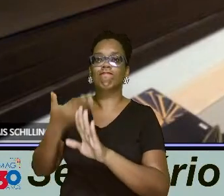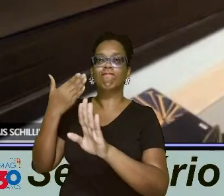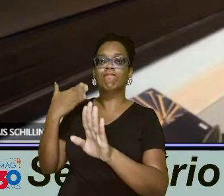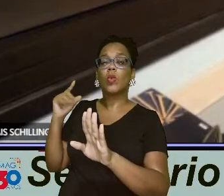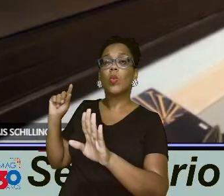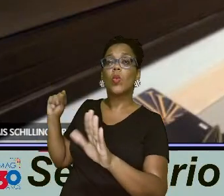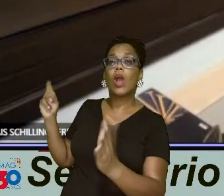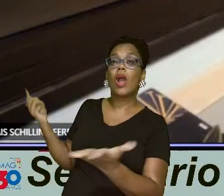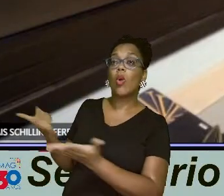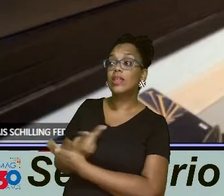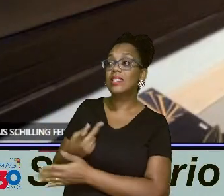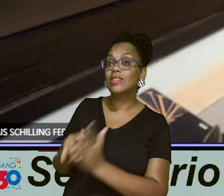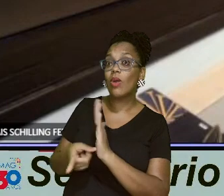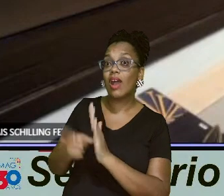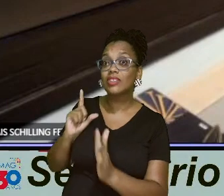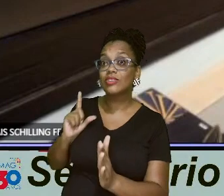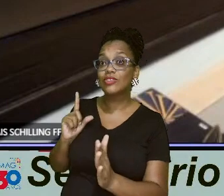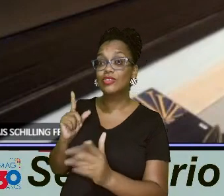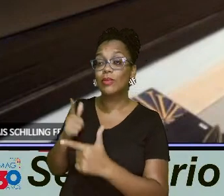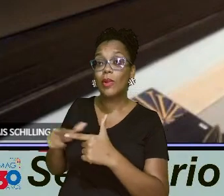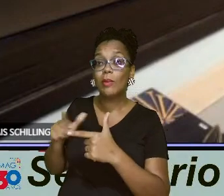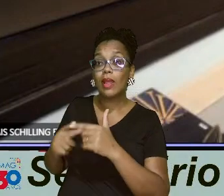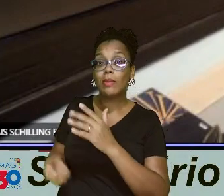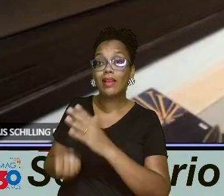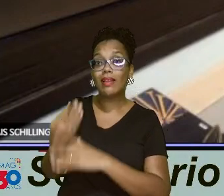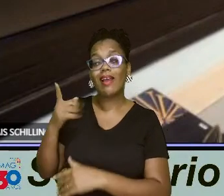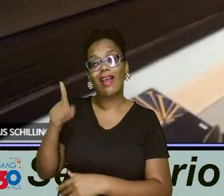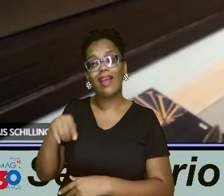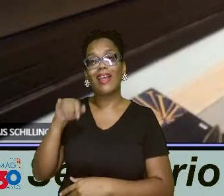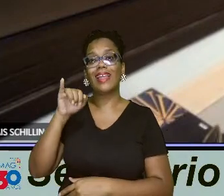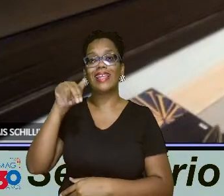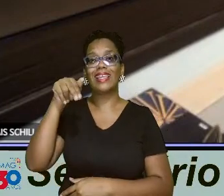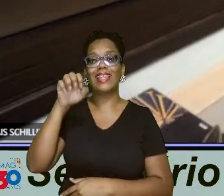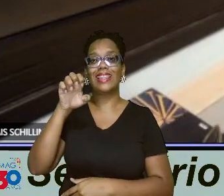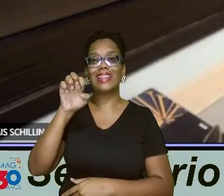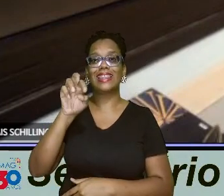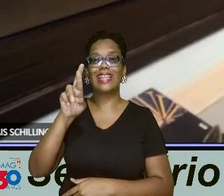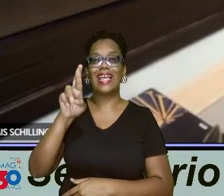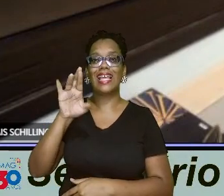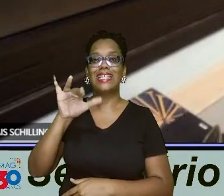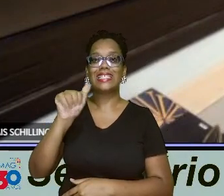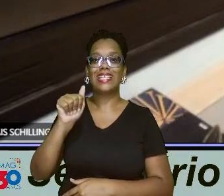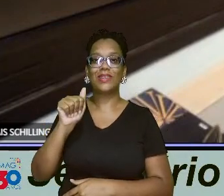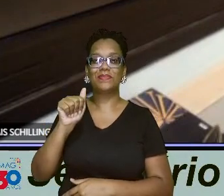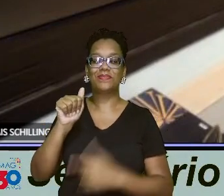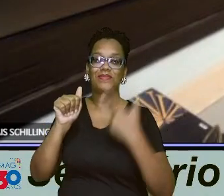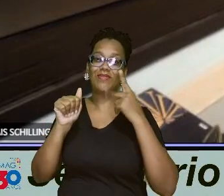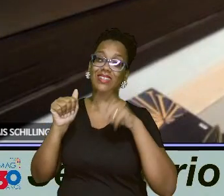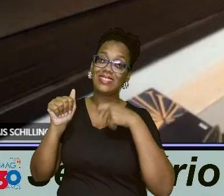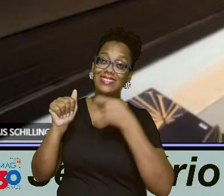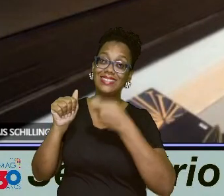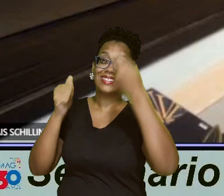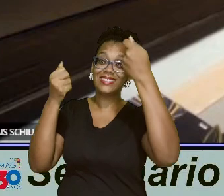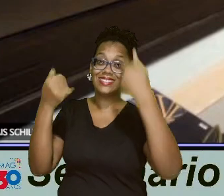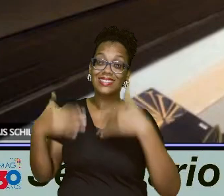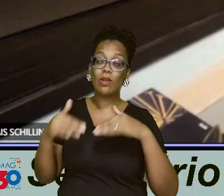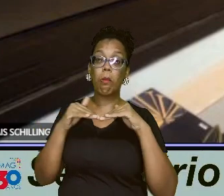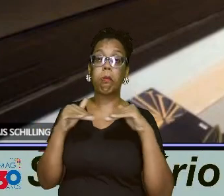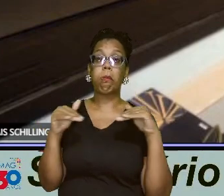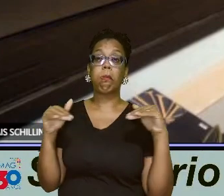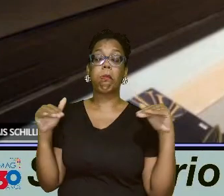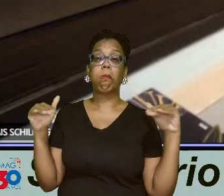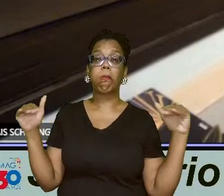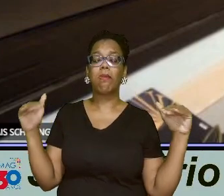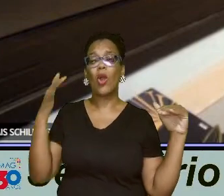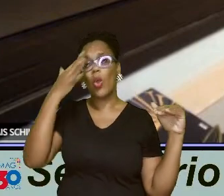gerou, né, o problema, que é a inércia. Né? E nos faz, então, falar a respeito da inércia e tentar